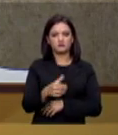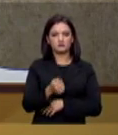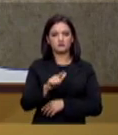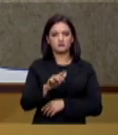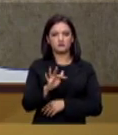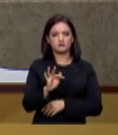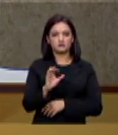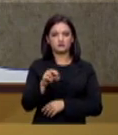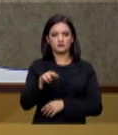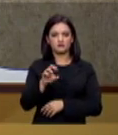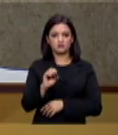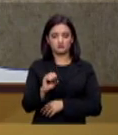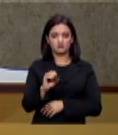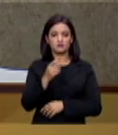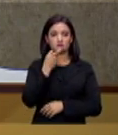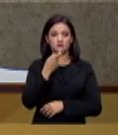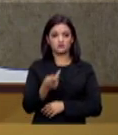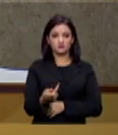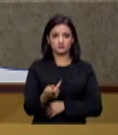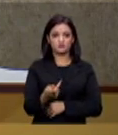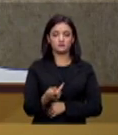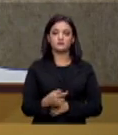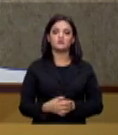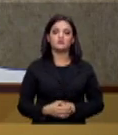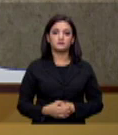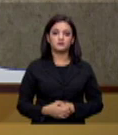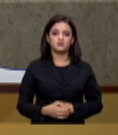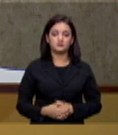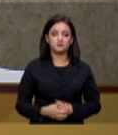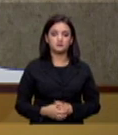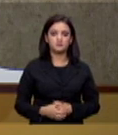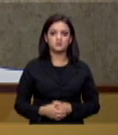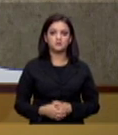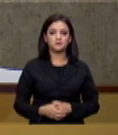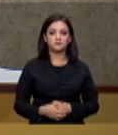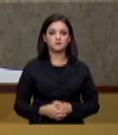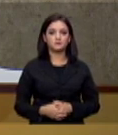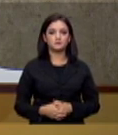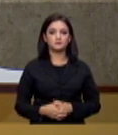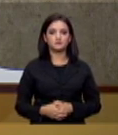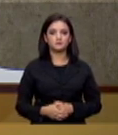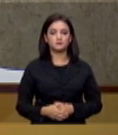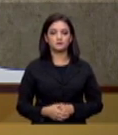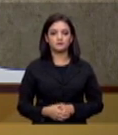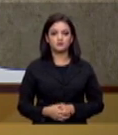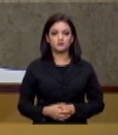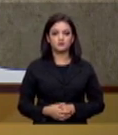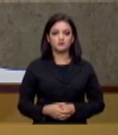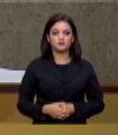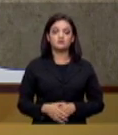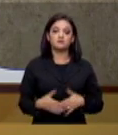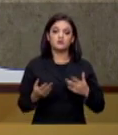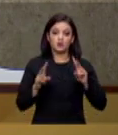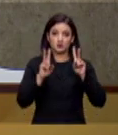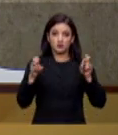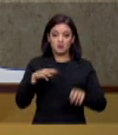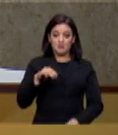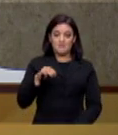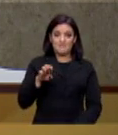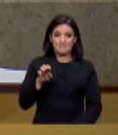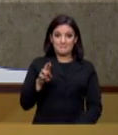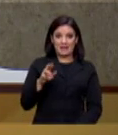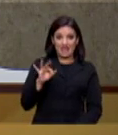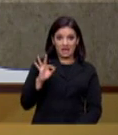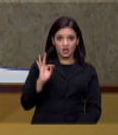Constitucional Positivo, 2010, página 679. Em sede meritória, eu